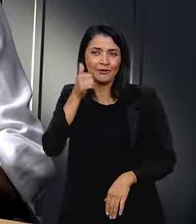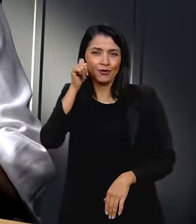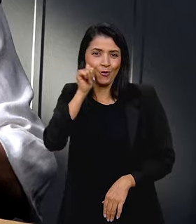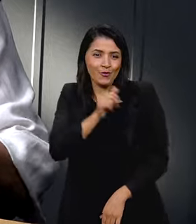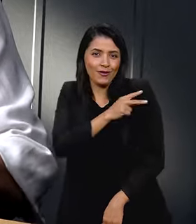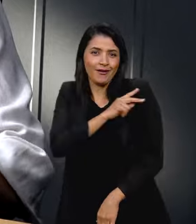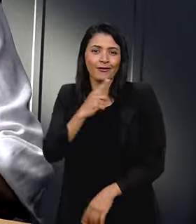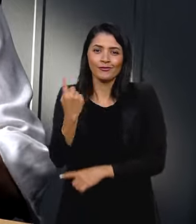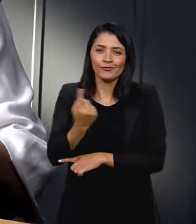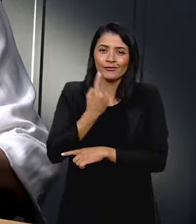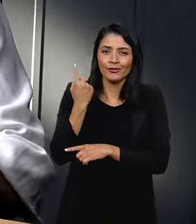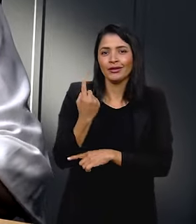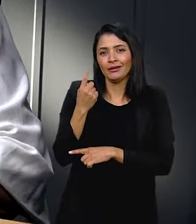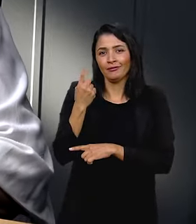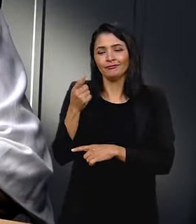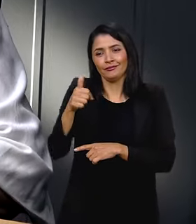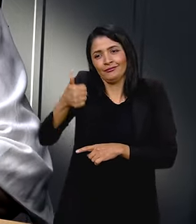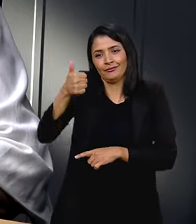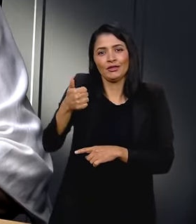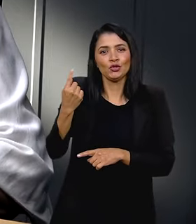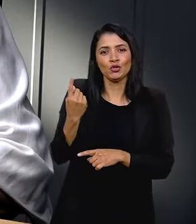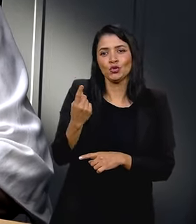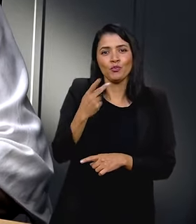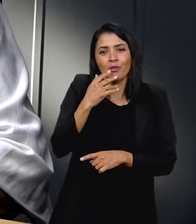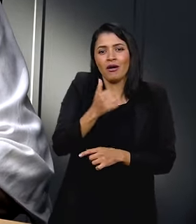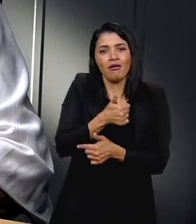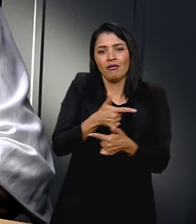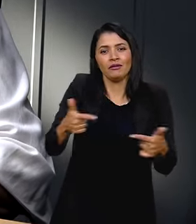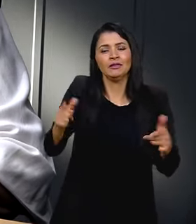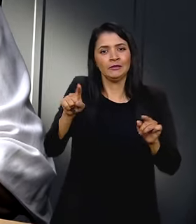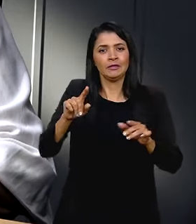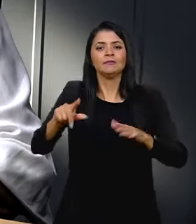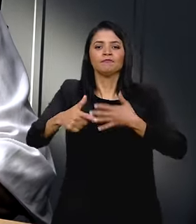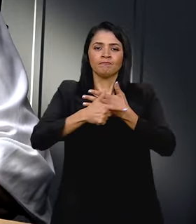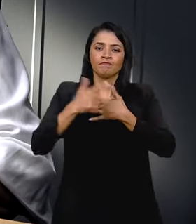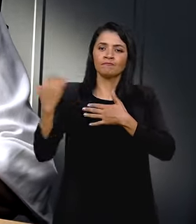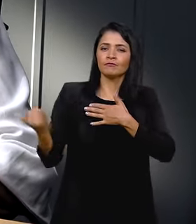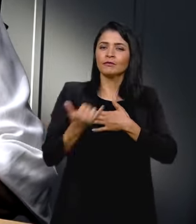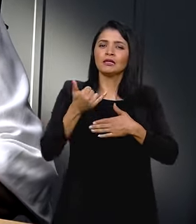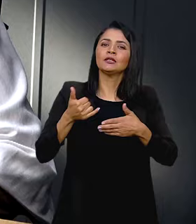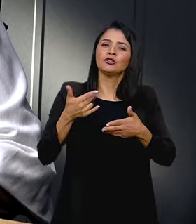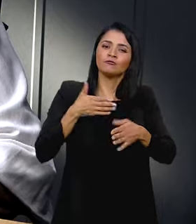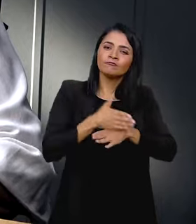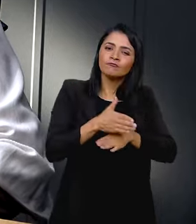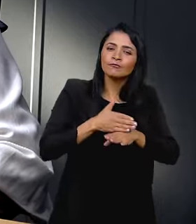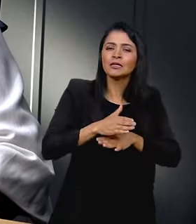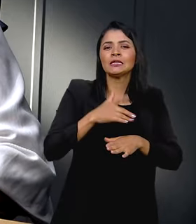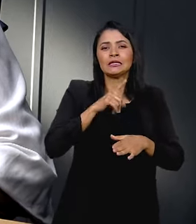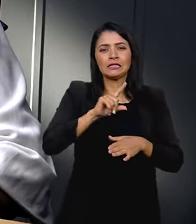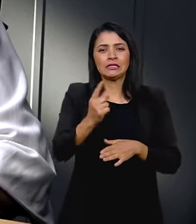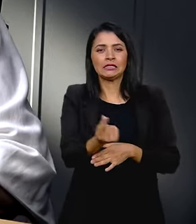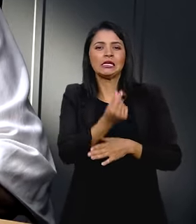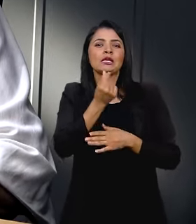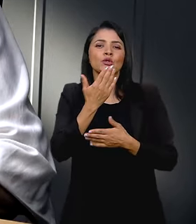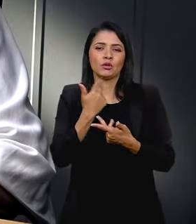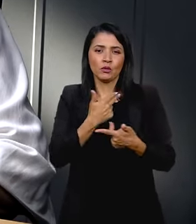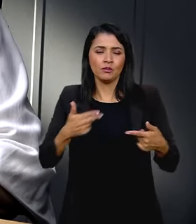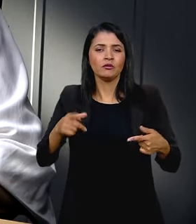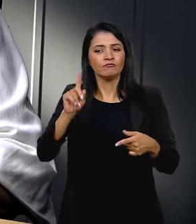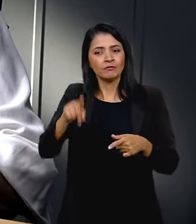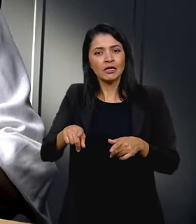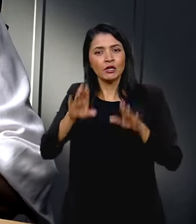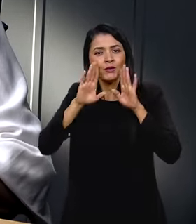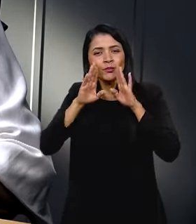chefiada por uma mulher solteira uma mulher solo né eh ele tem esse papel fundamental de garantir o acesso econômico à comida então ele tem